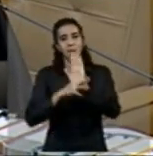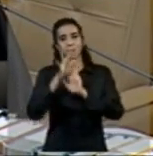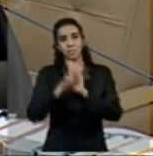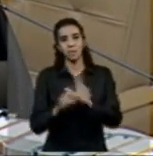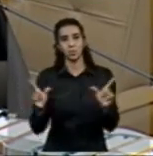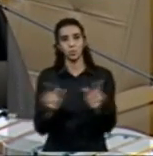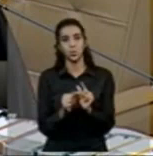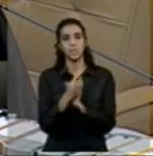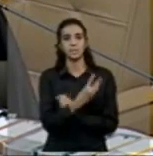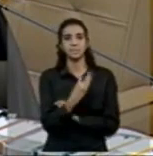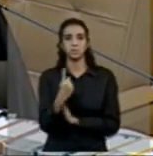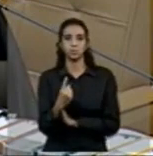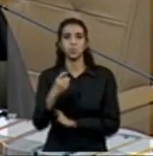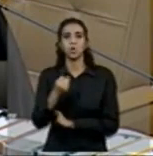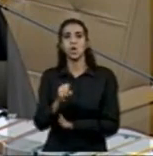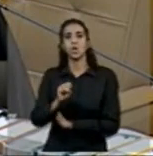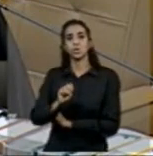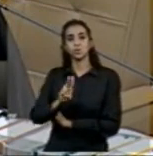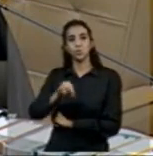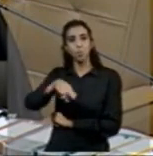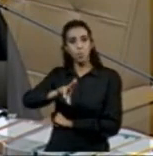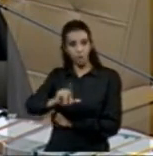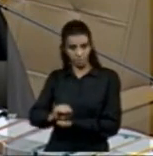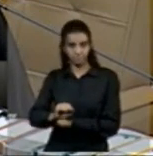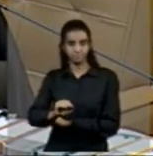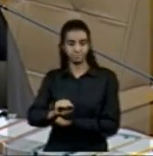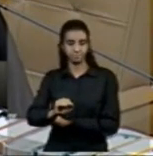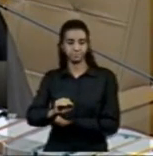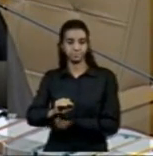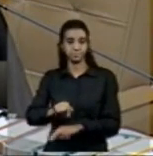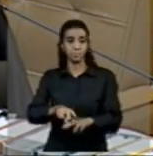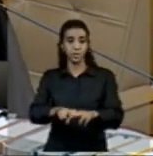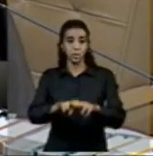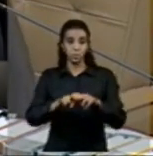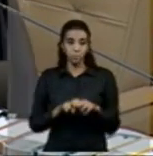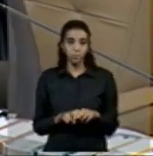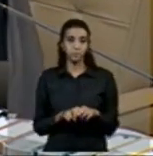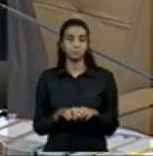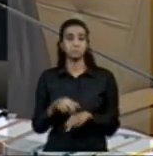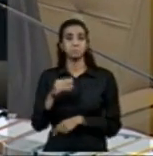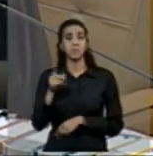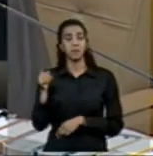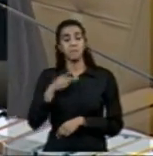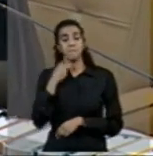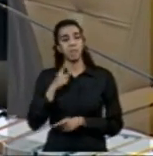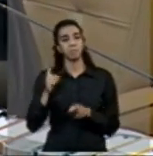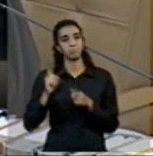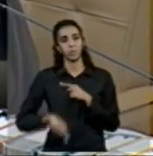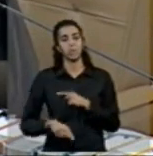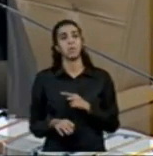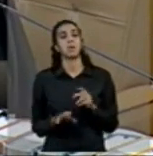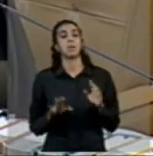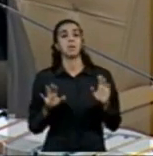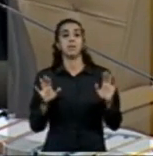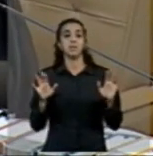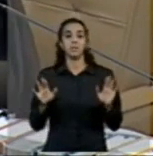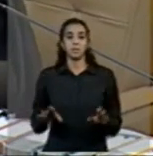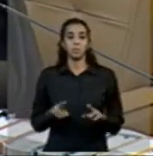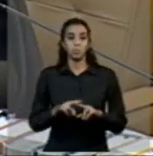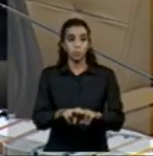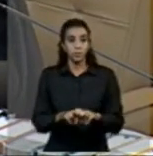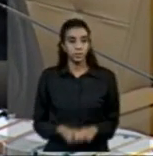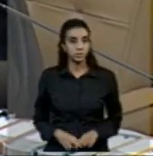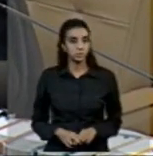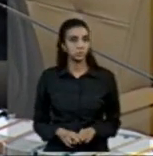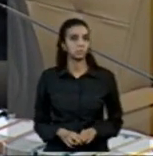súmula 331, que se busca ver a coimada de inconstitucional. Pisa-se nessa esteira que